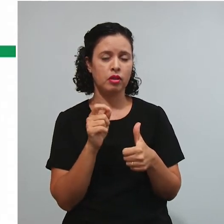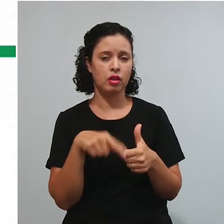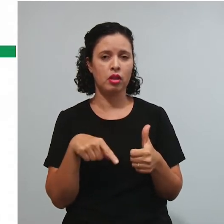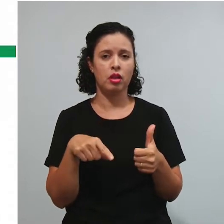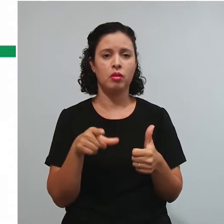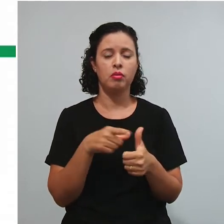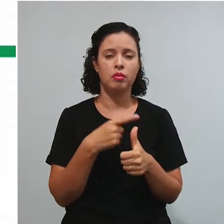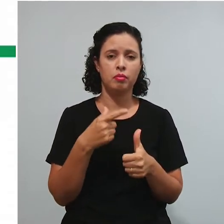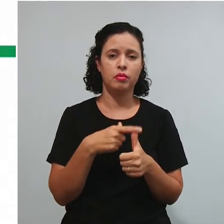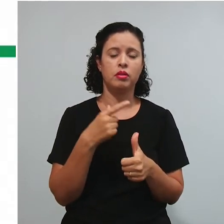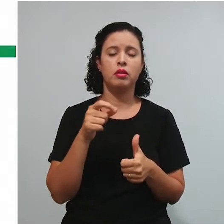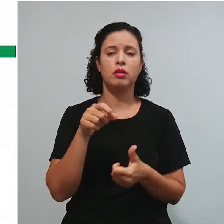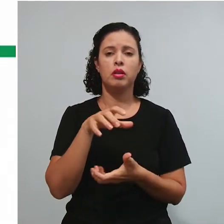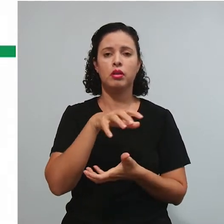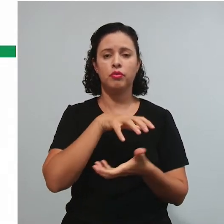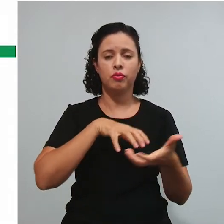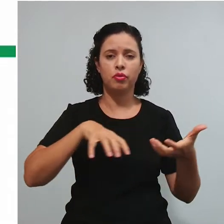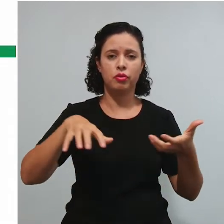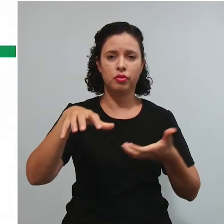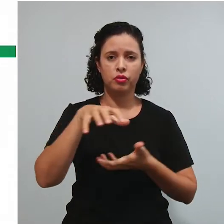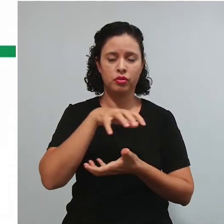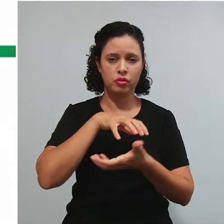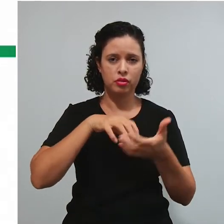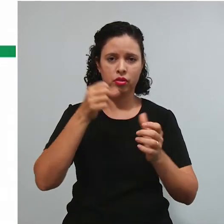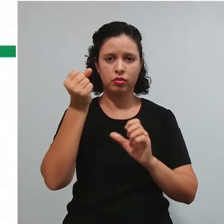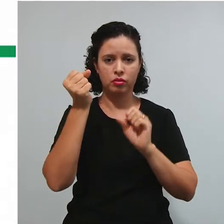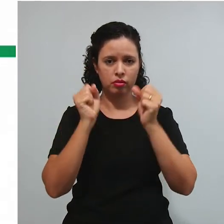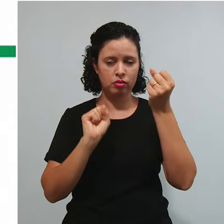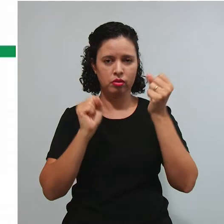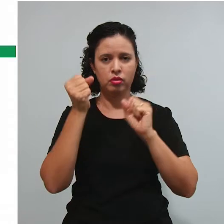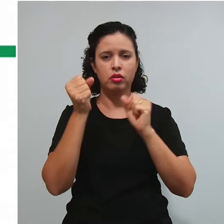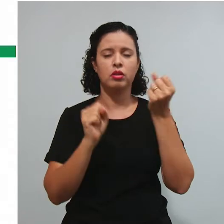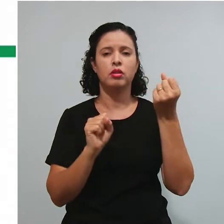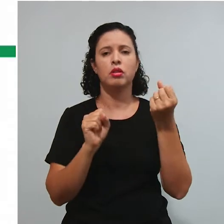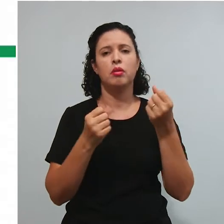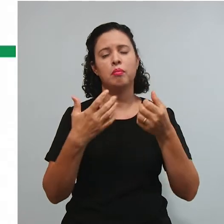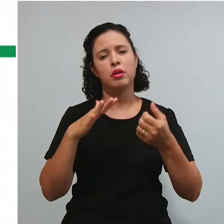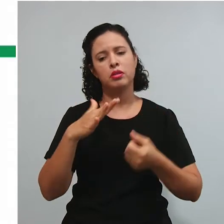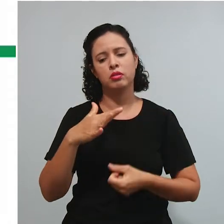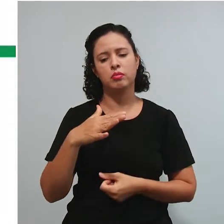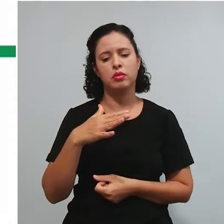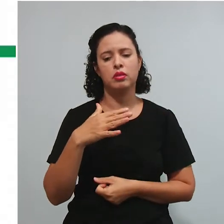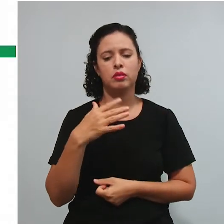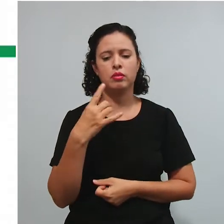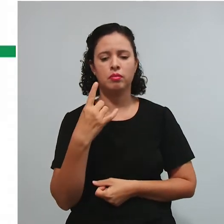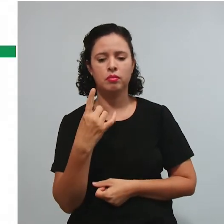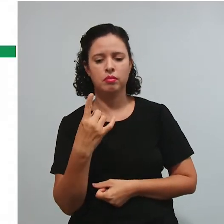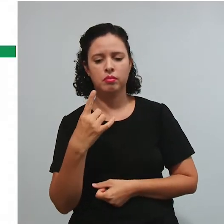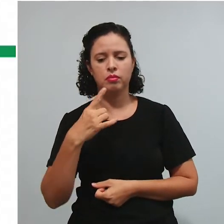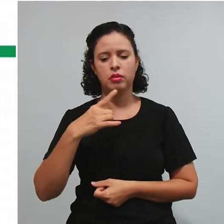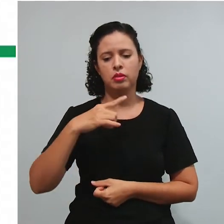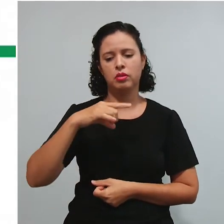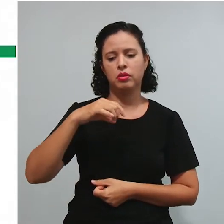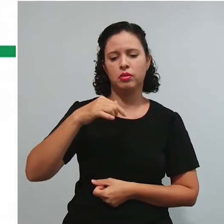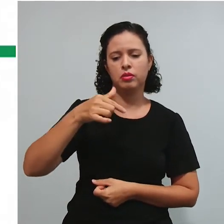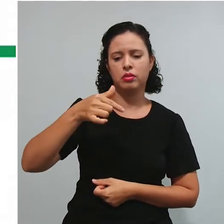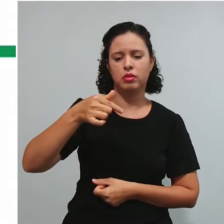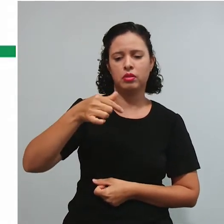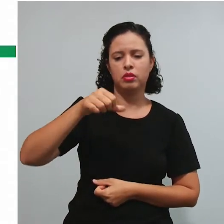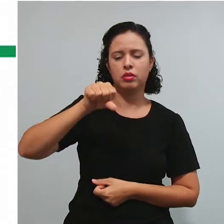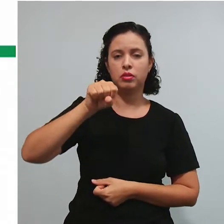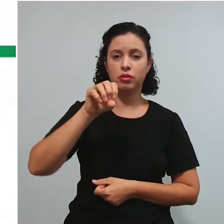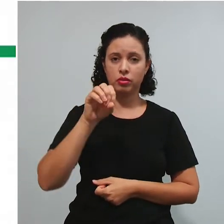primeira Revolução Industrial, né, que foi por volta de 1780 até 1860,